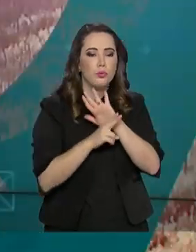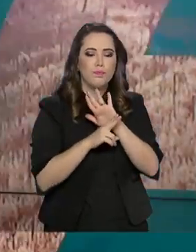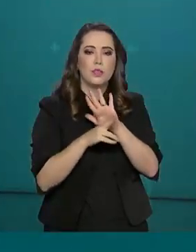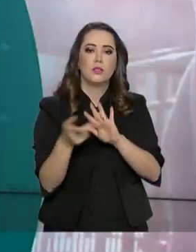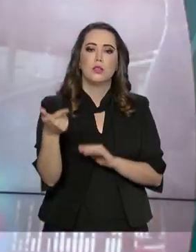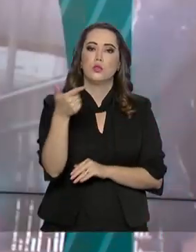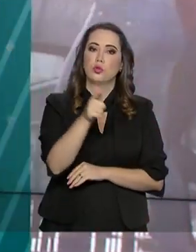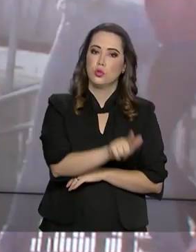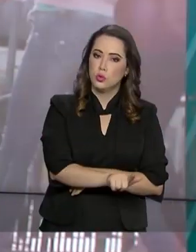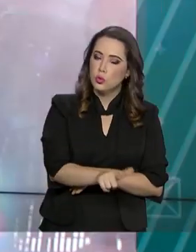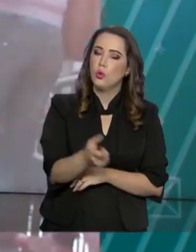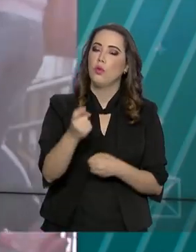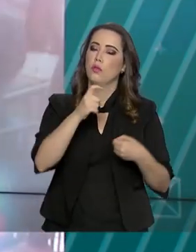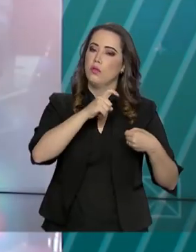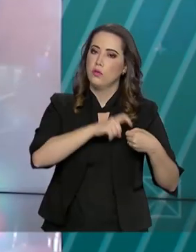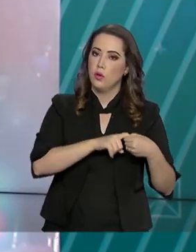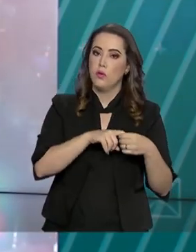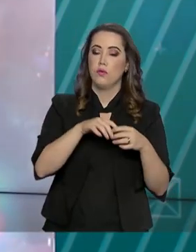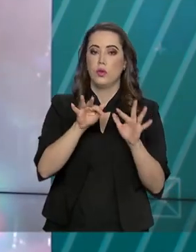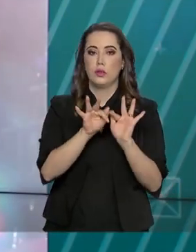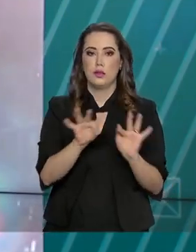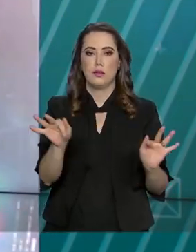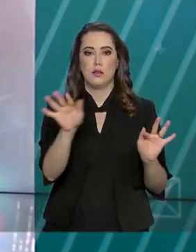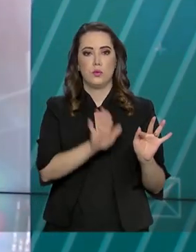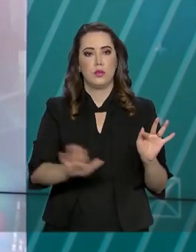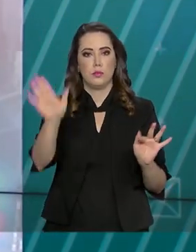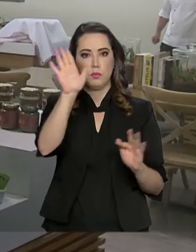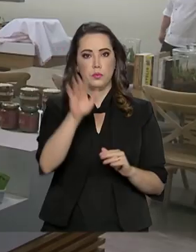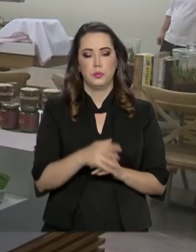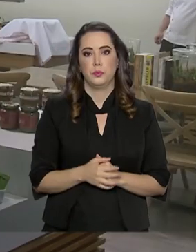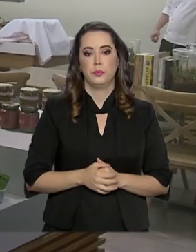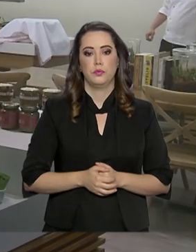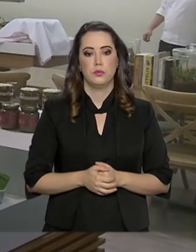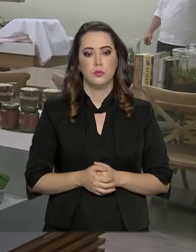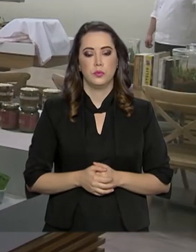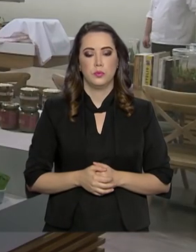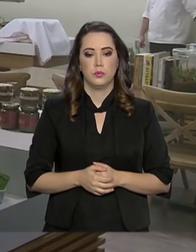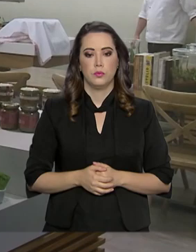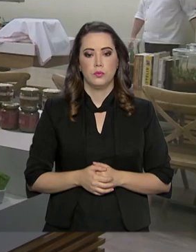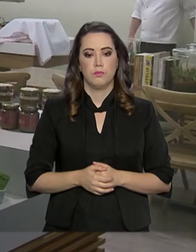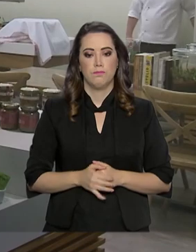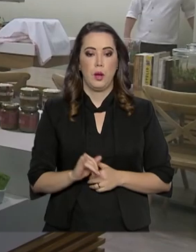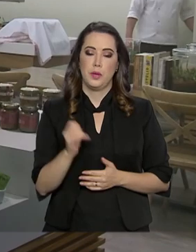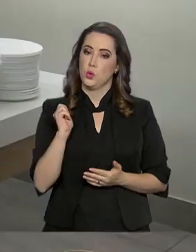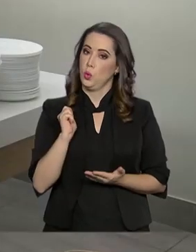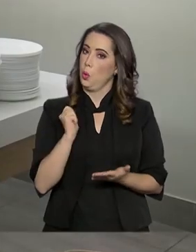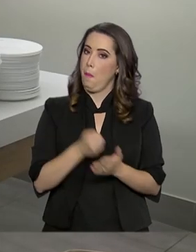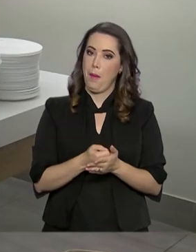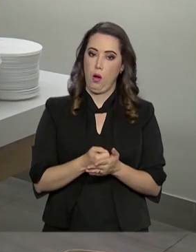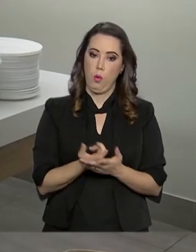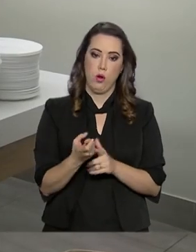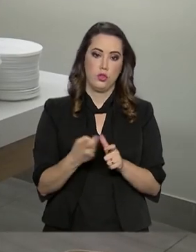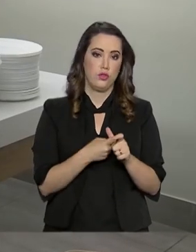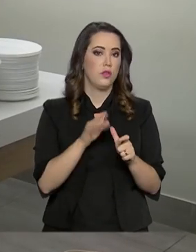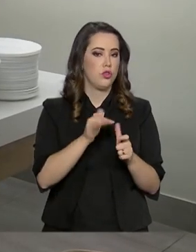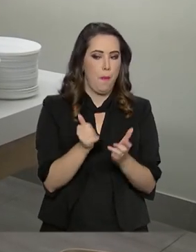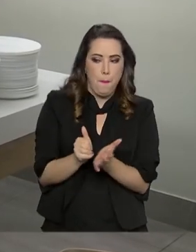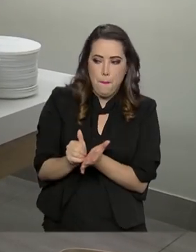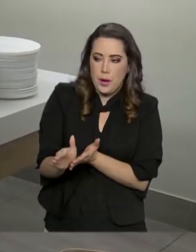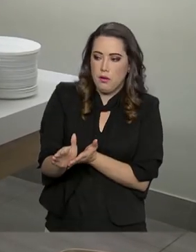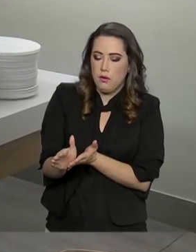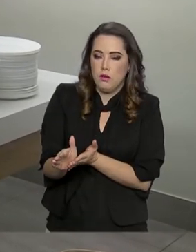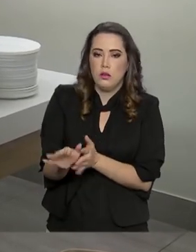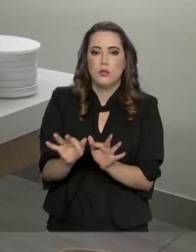a situação e voltar a fazer parte do Simples Nacional. Quem não quitou os débitos já está excluído do